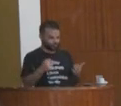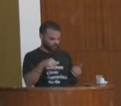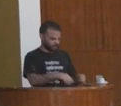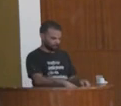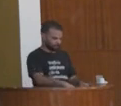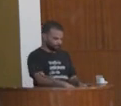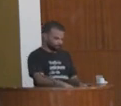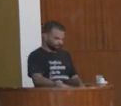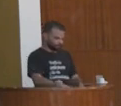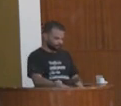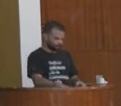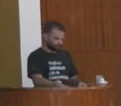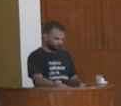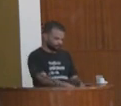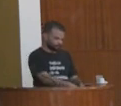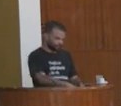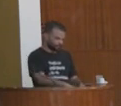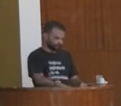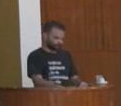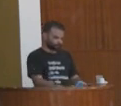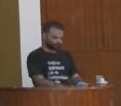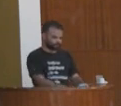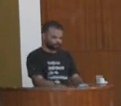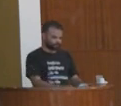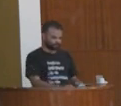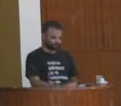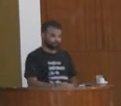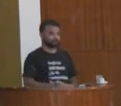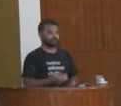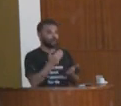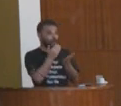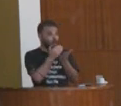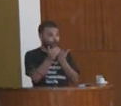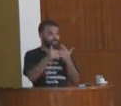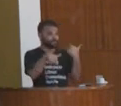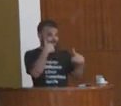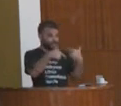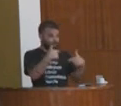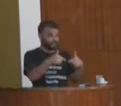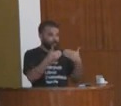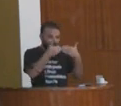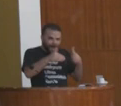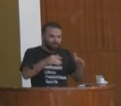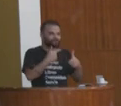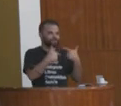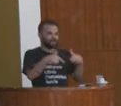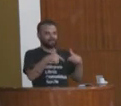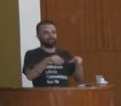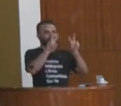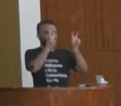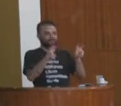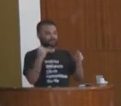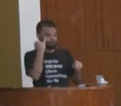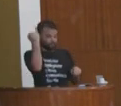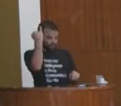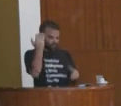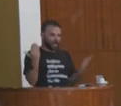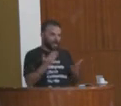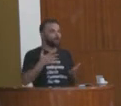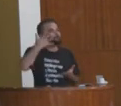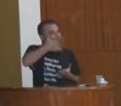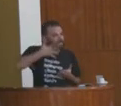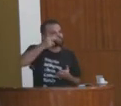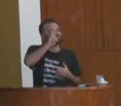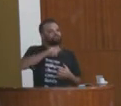Iniciando os trabalhos sobre esse tema tão importante, pedindo aos palestrantes para fazer uso da palavra